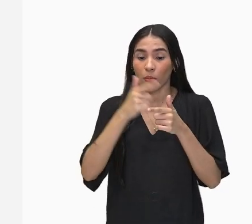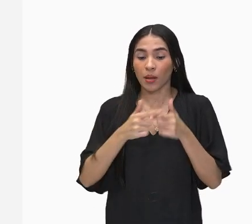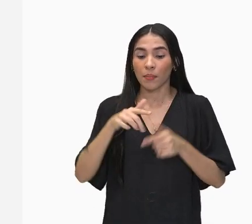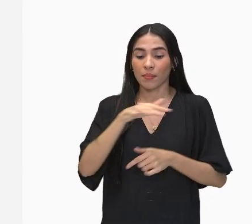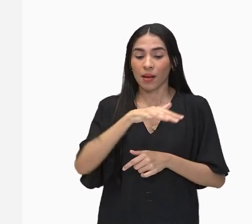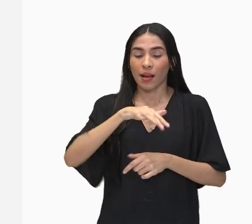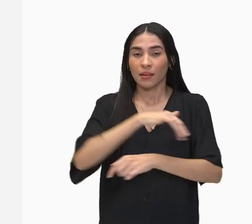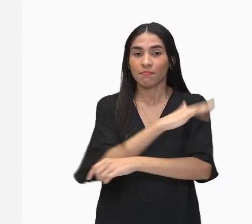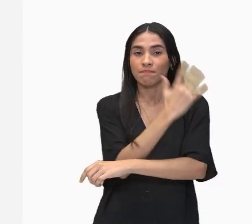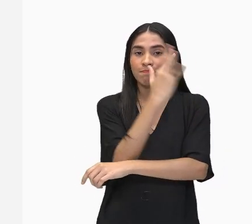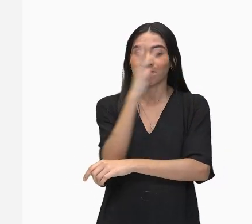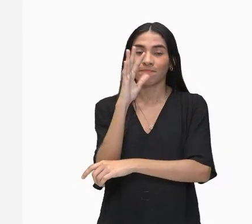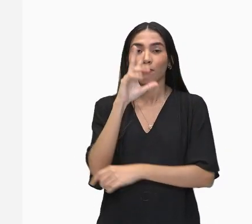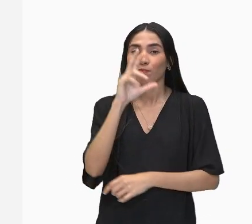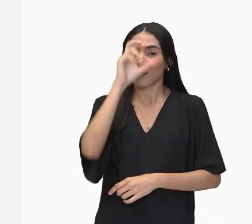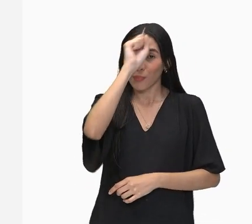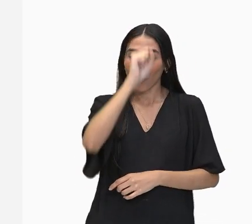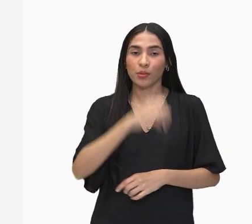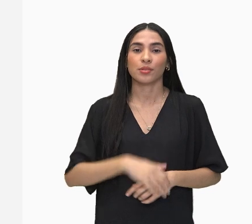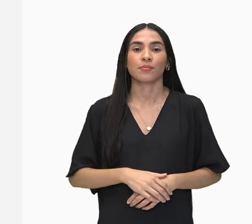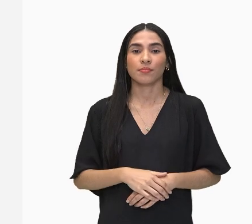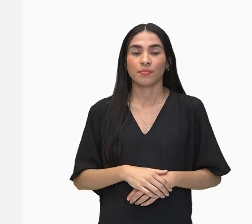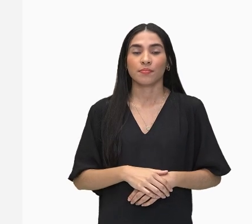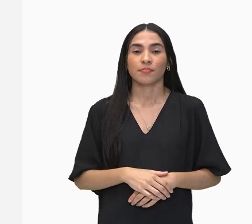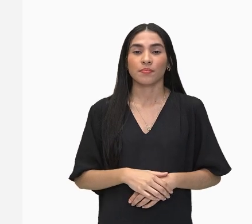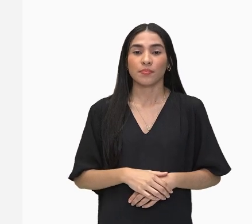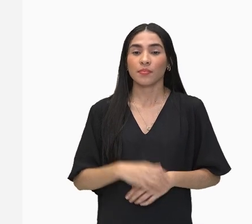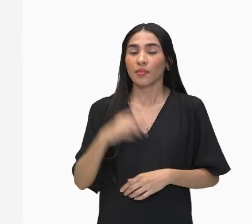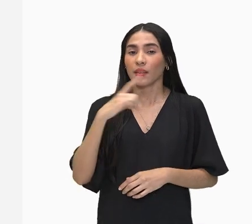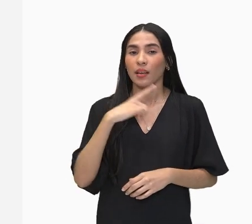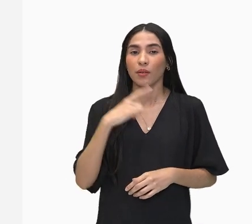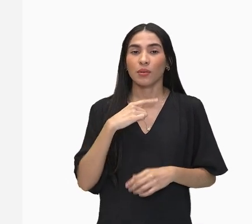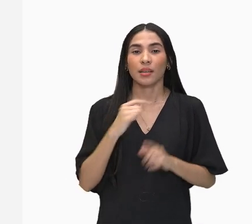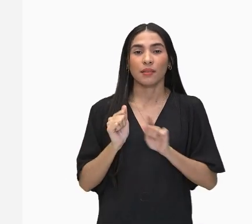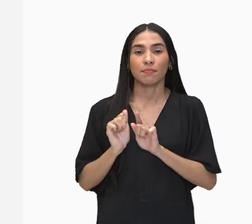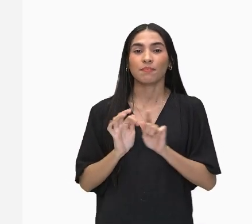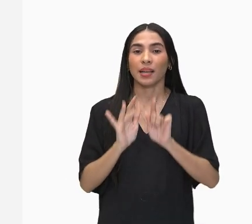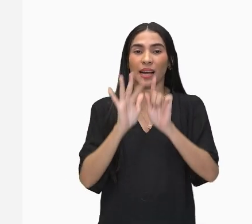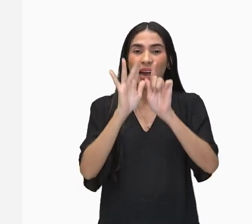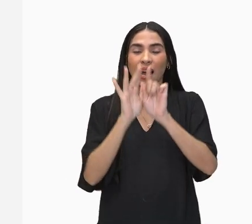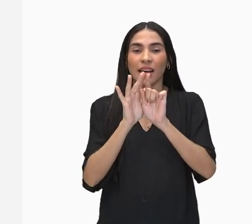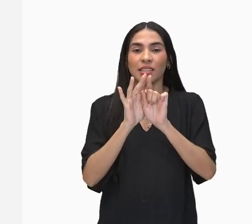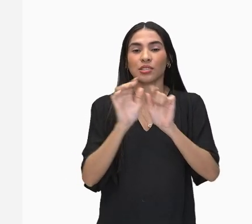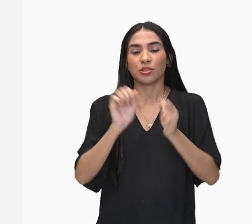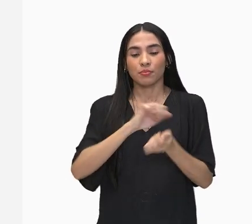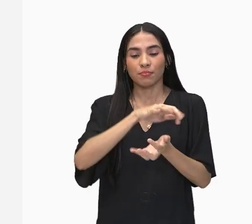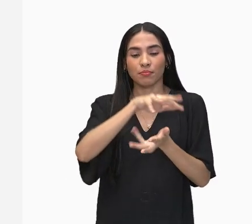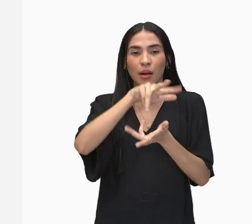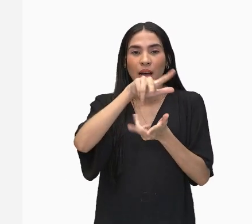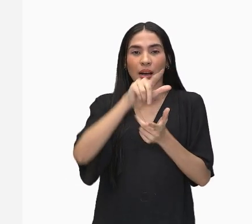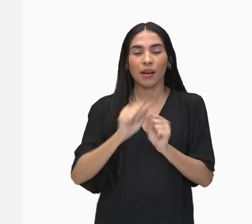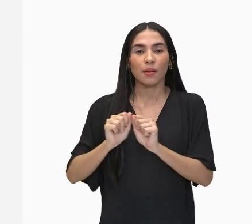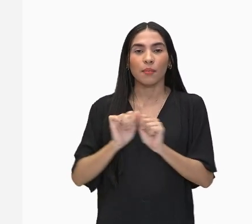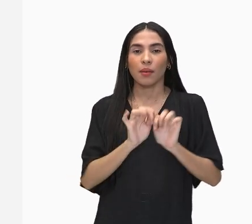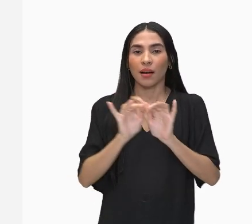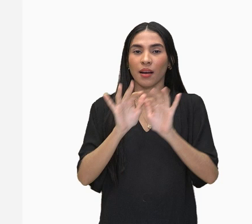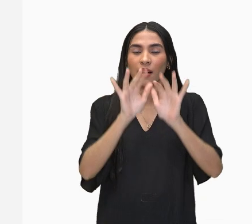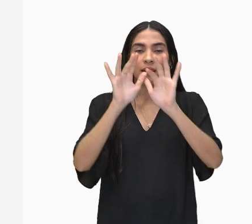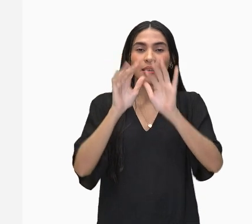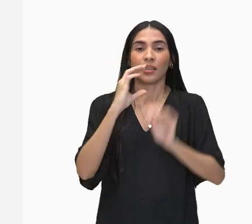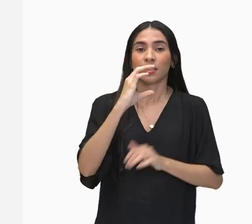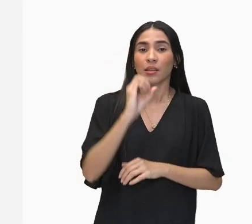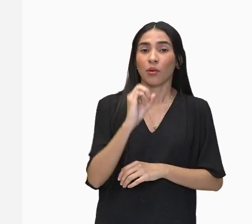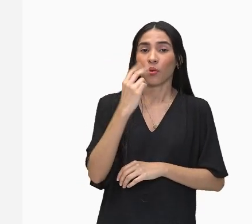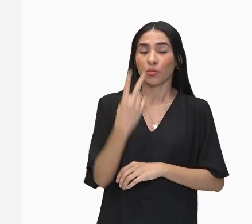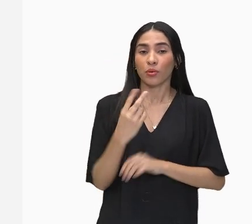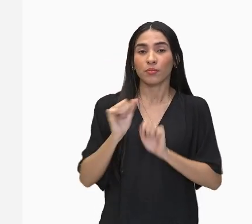muito recorrente que consiste no lançamento e acúmulo de partículas sólidas e gases tóxicos